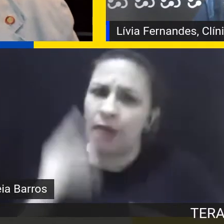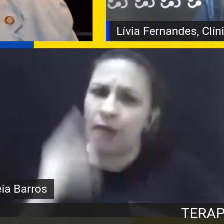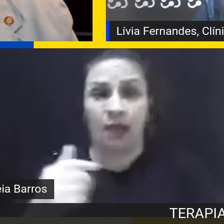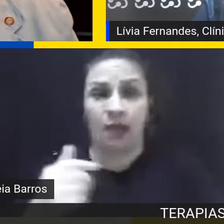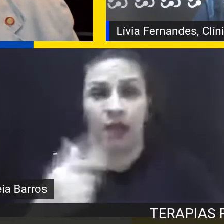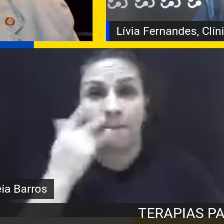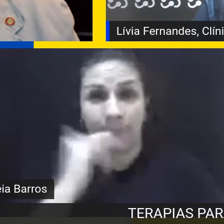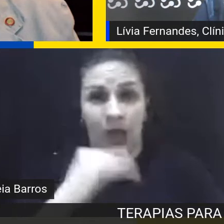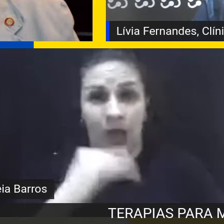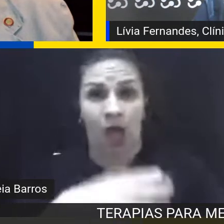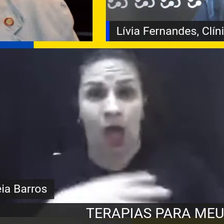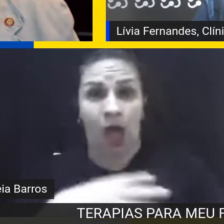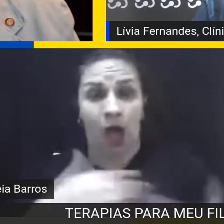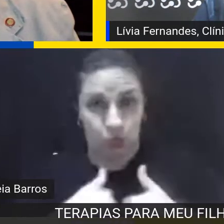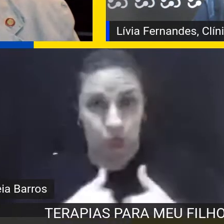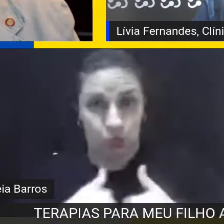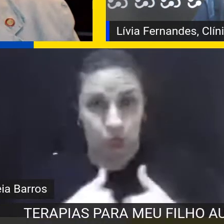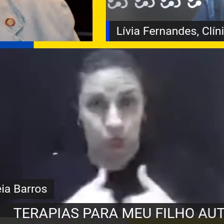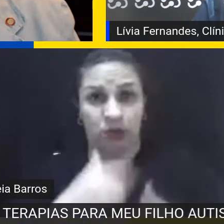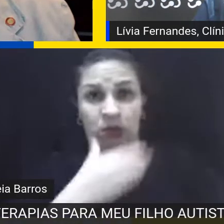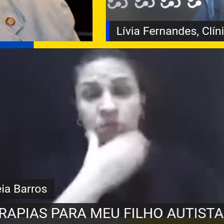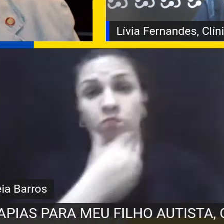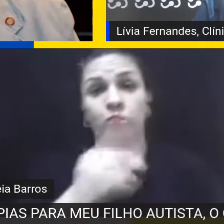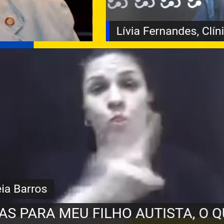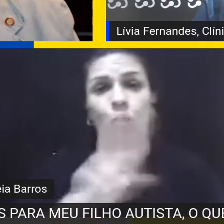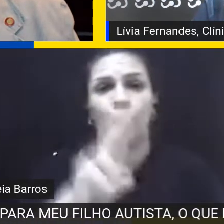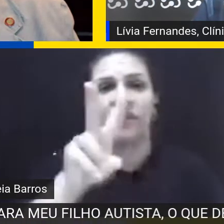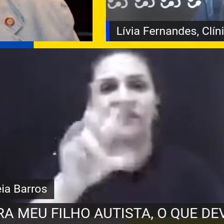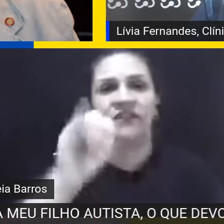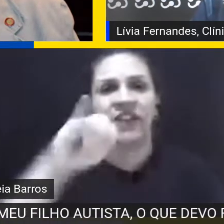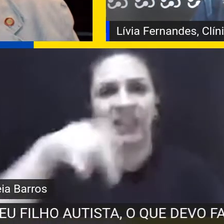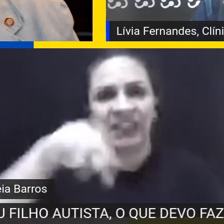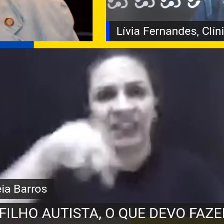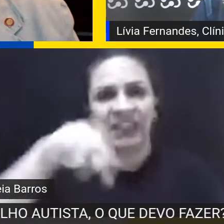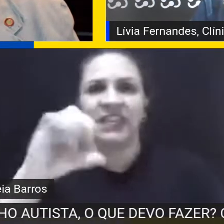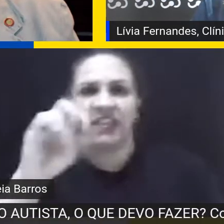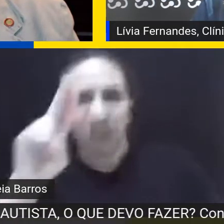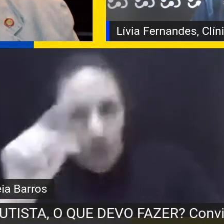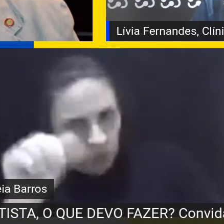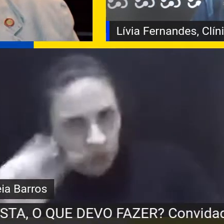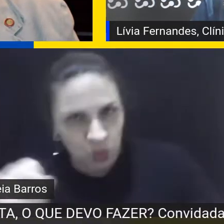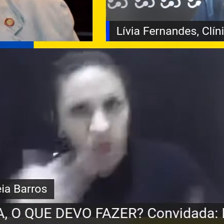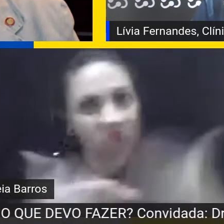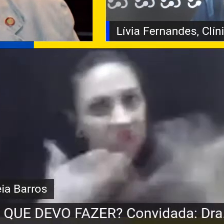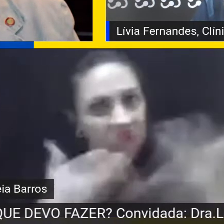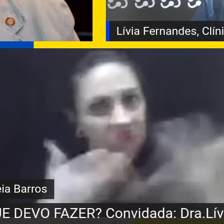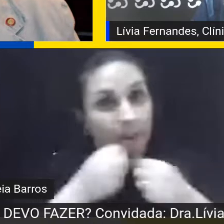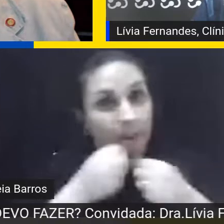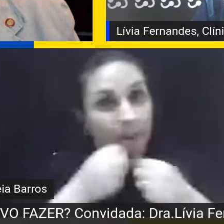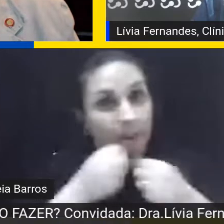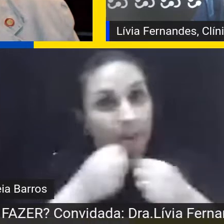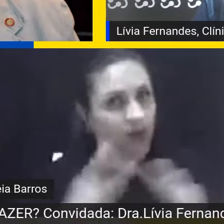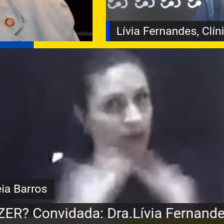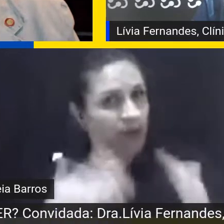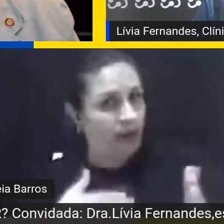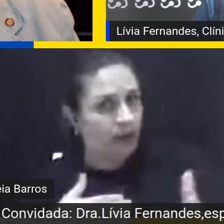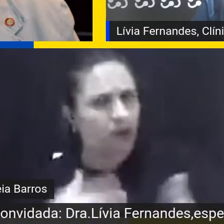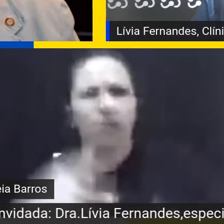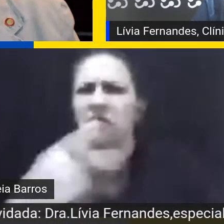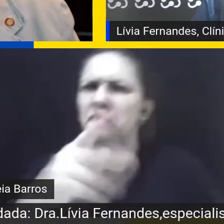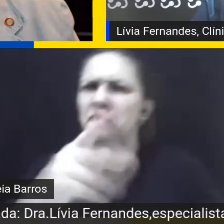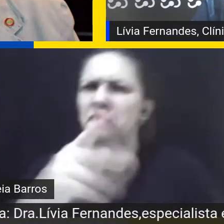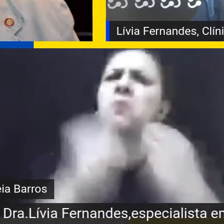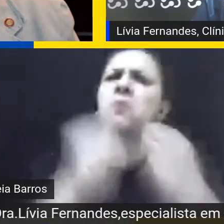autista, o Vinícius, com 16 anos, e as terapias dele estão dando certo, remoto aqui em casa. E vocês aí, como é que